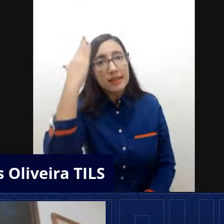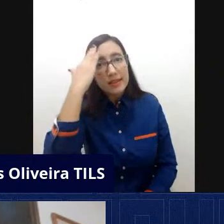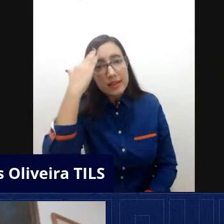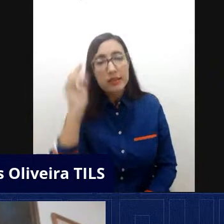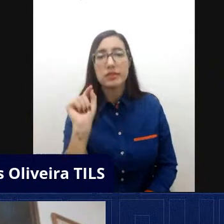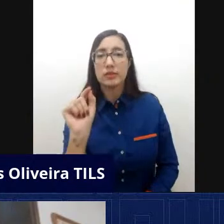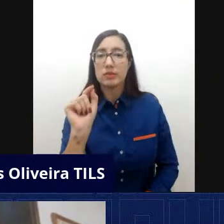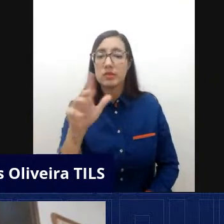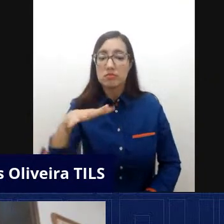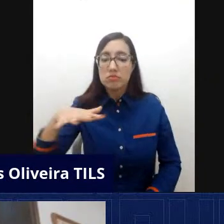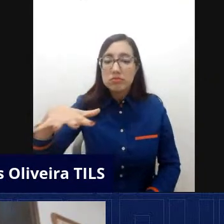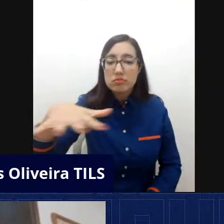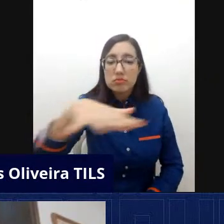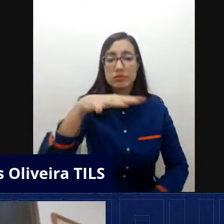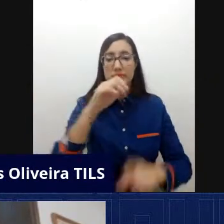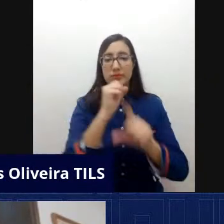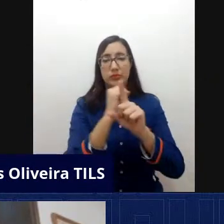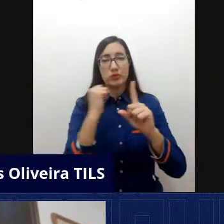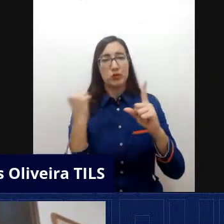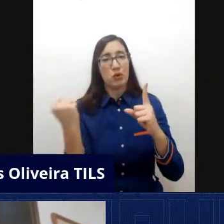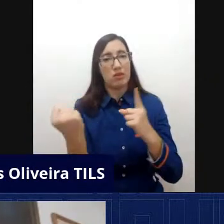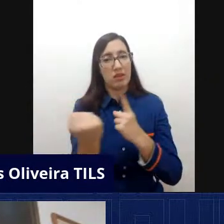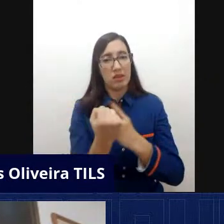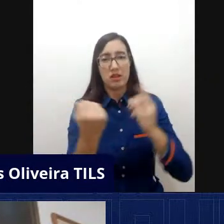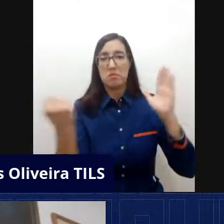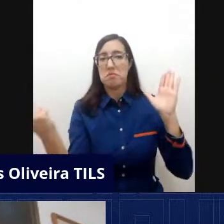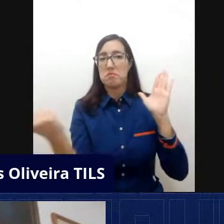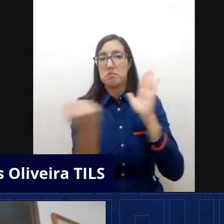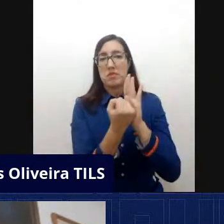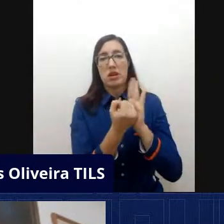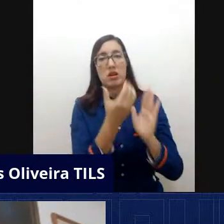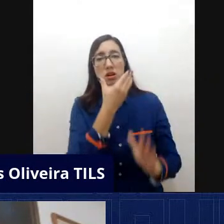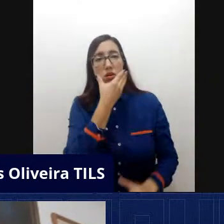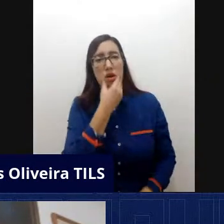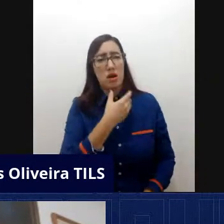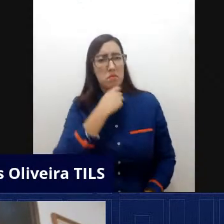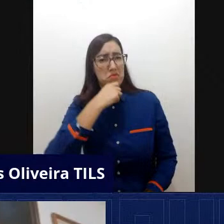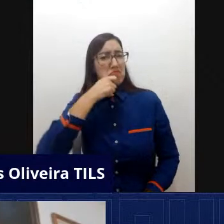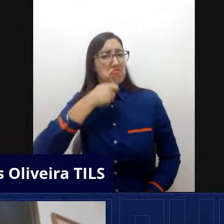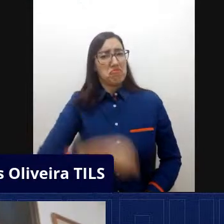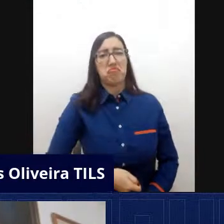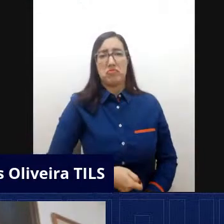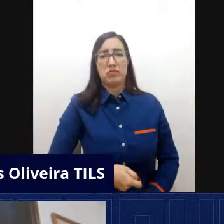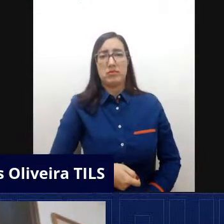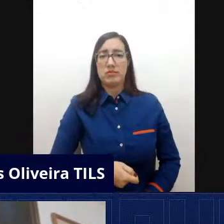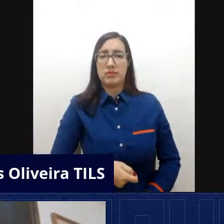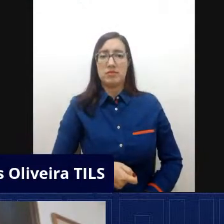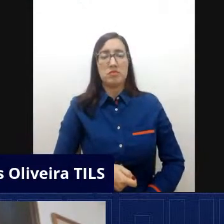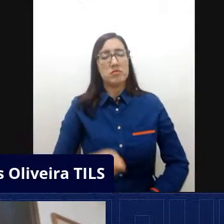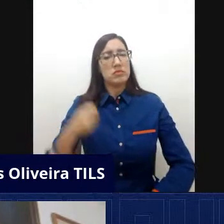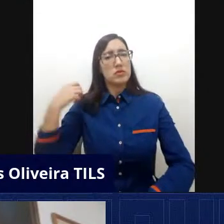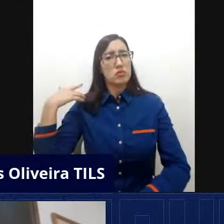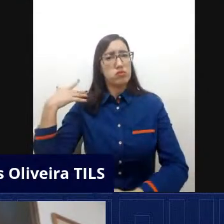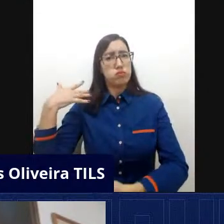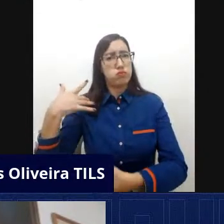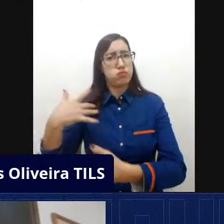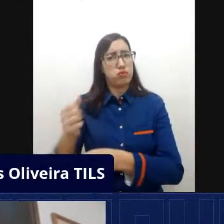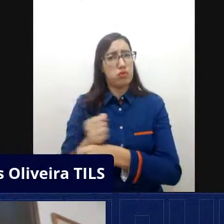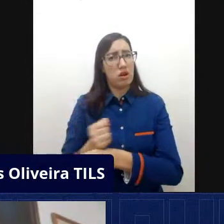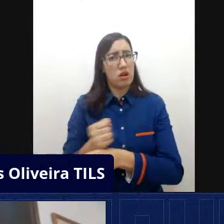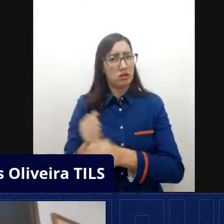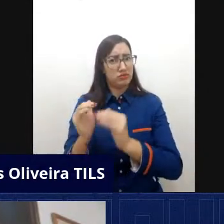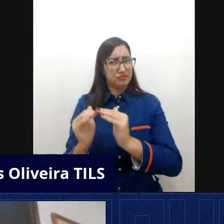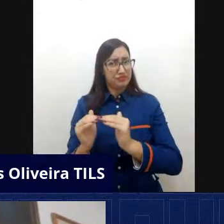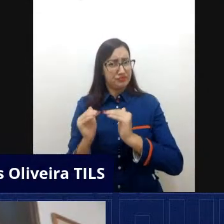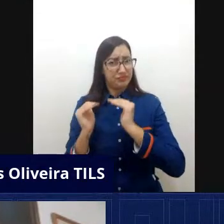as marcas do patriarcado, do machismo e do capitalismo na vida das mulheres se colocam de forma diferente e que a